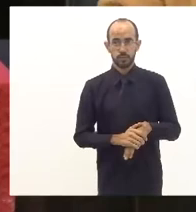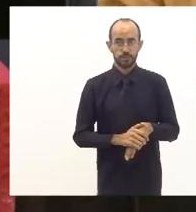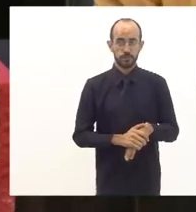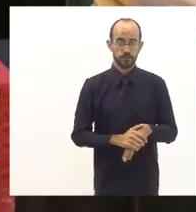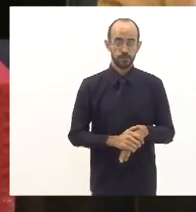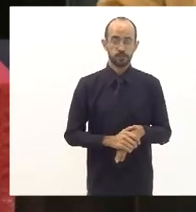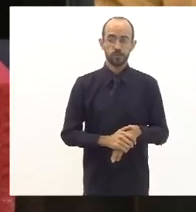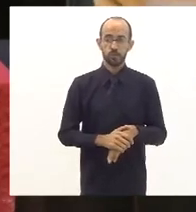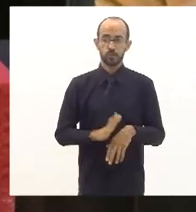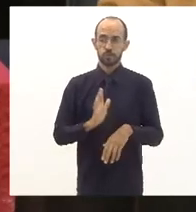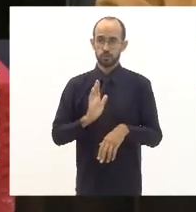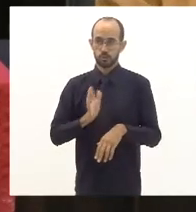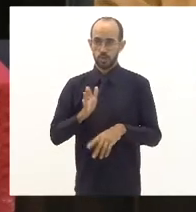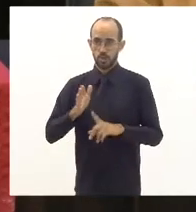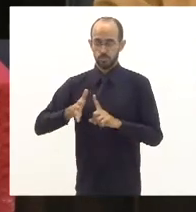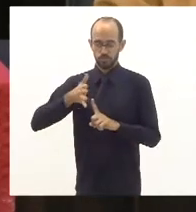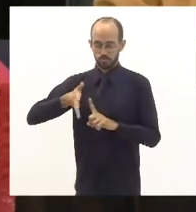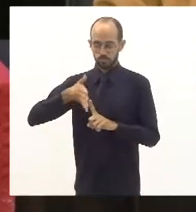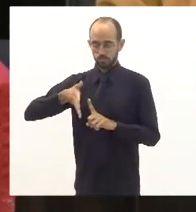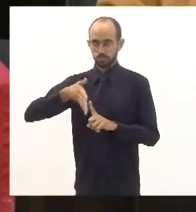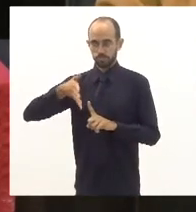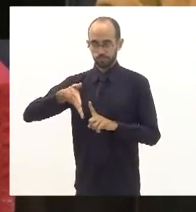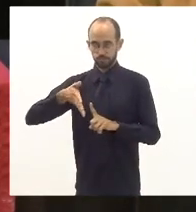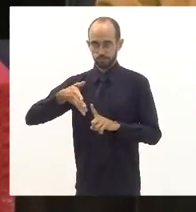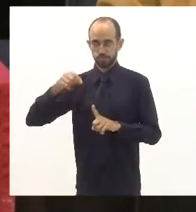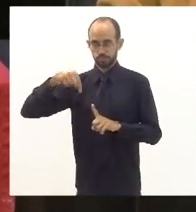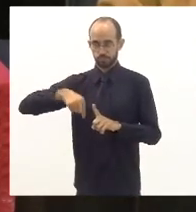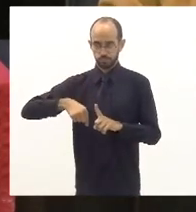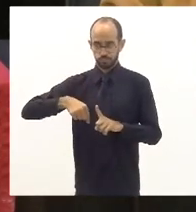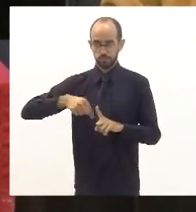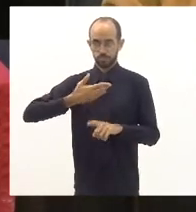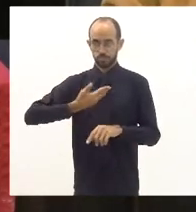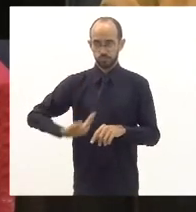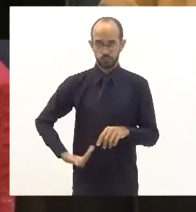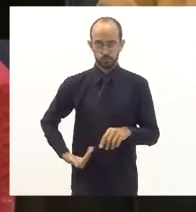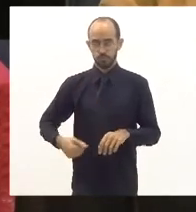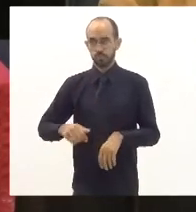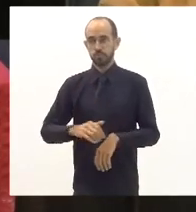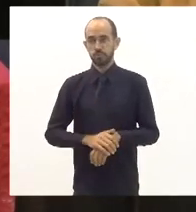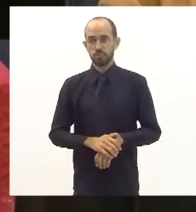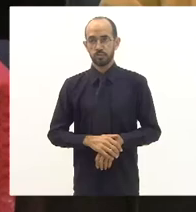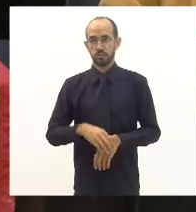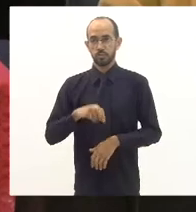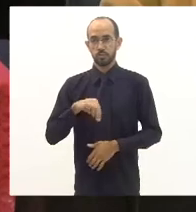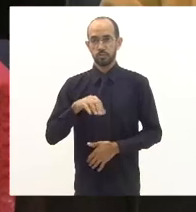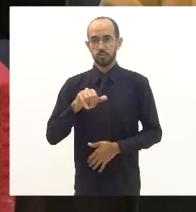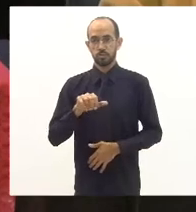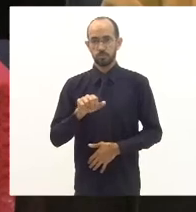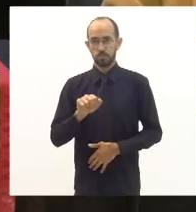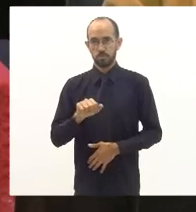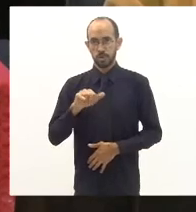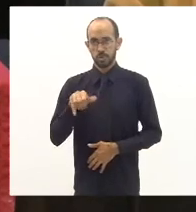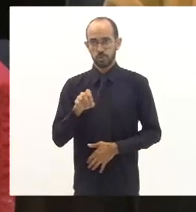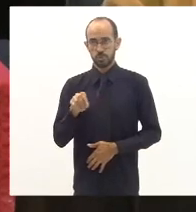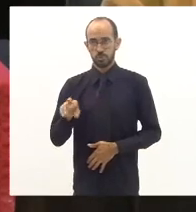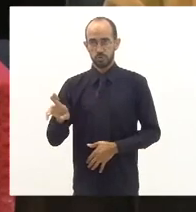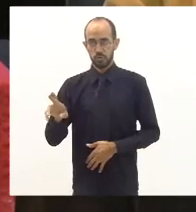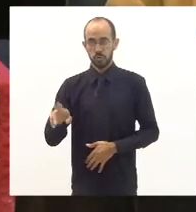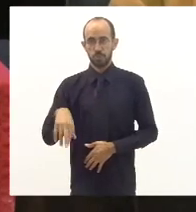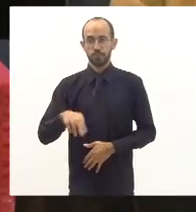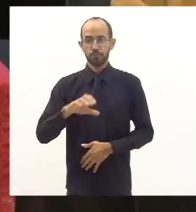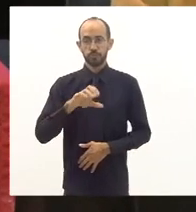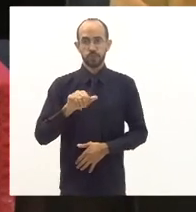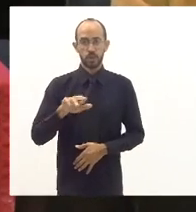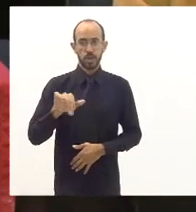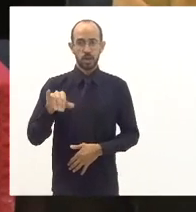vou agradecer os que já se pronunciaram aqui pelo governo, que é o Major Elton, o Carlos Ricardo da